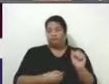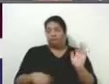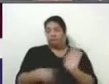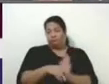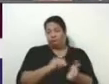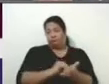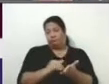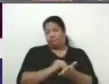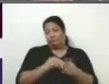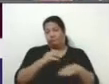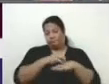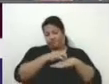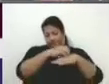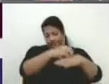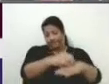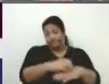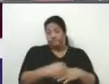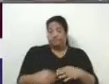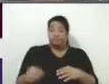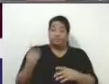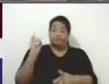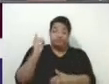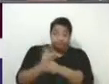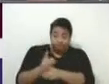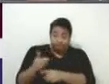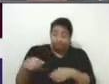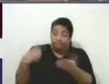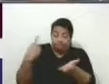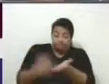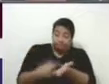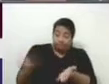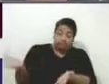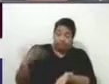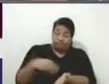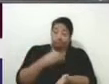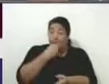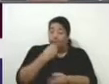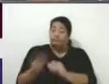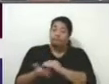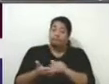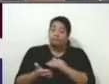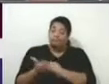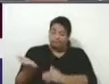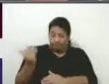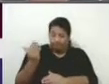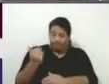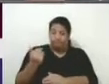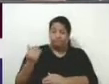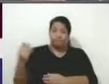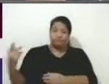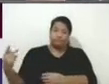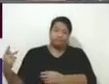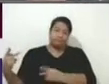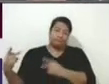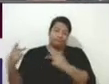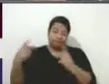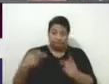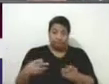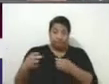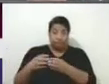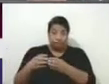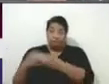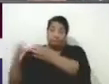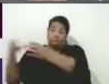conseguiu descobrir a agenda do secretário e convenceu o secretário e toda a sua equipe a estar aqui em Botucatu